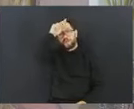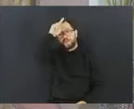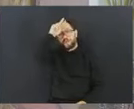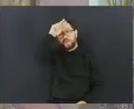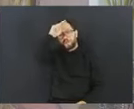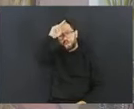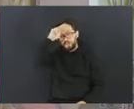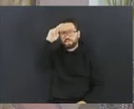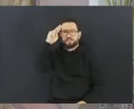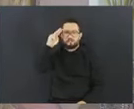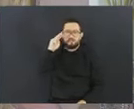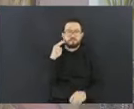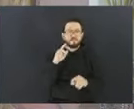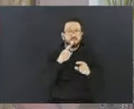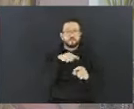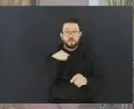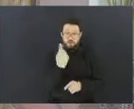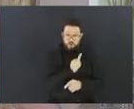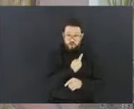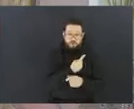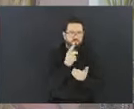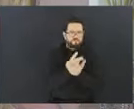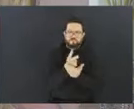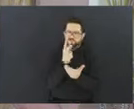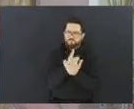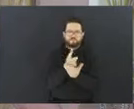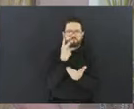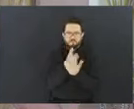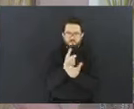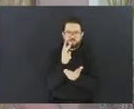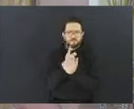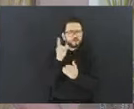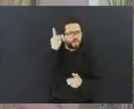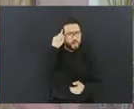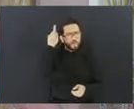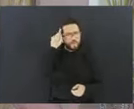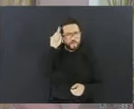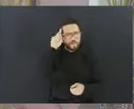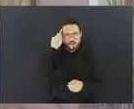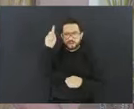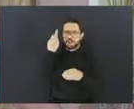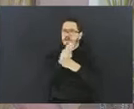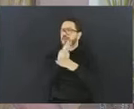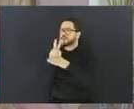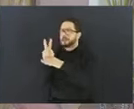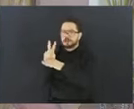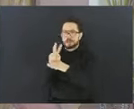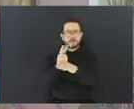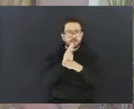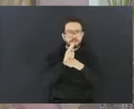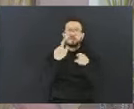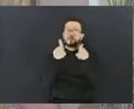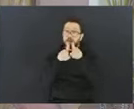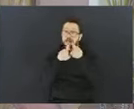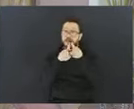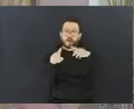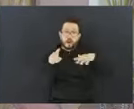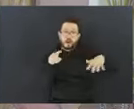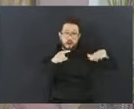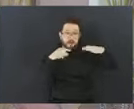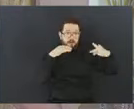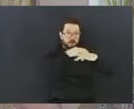constantemente, diuturnamente, fazendo operações na área de trânsito para evitar esses excessos,